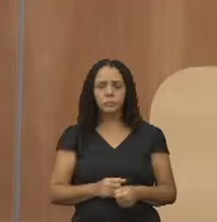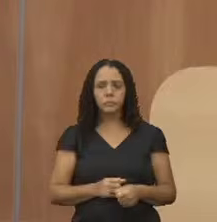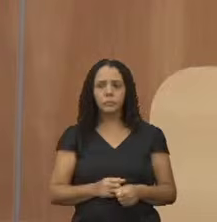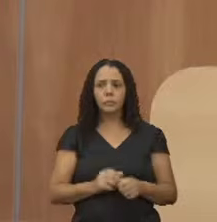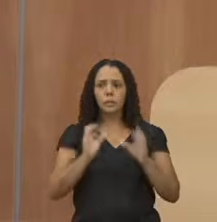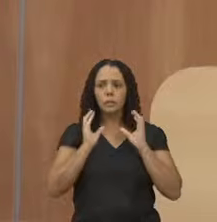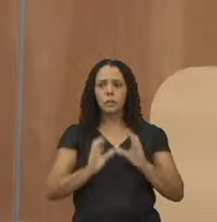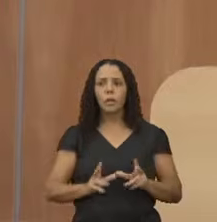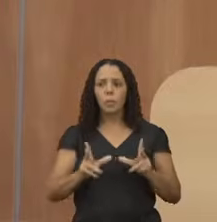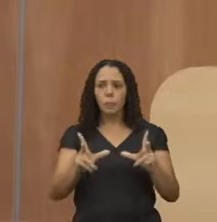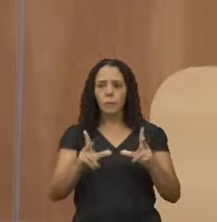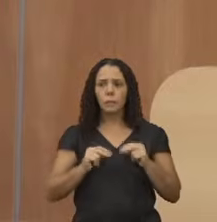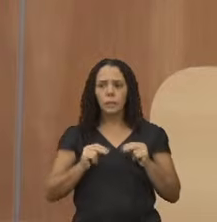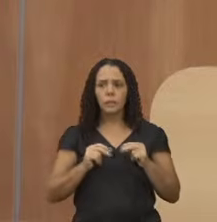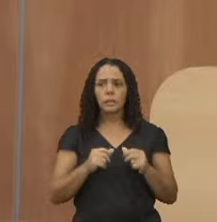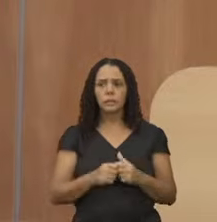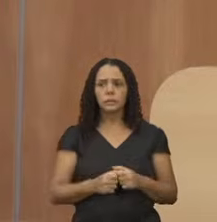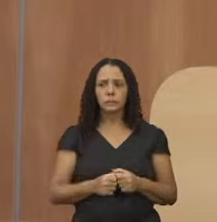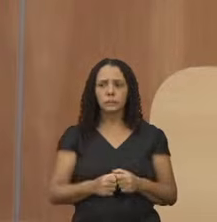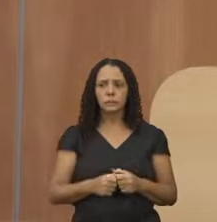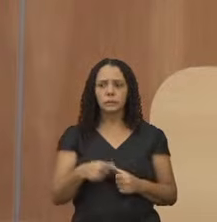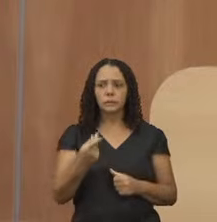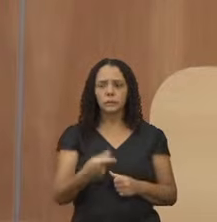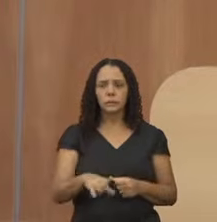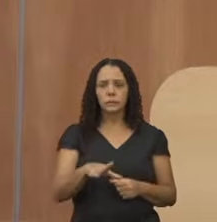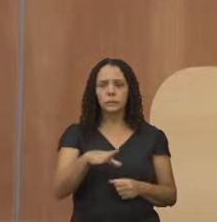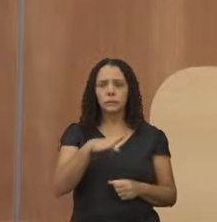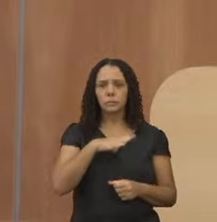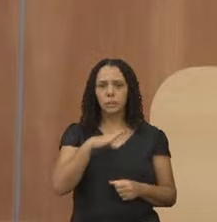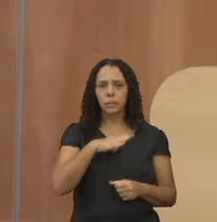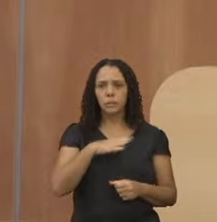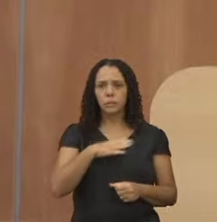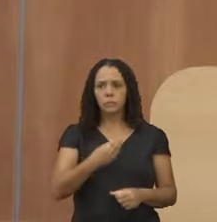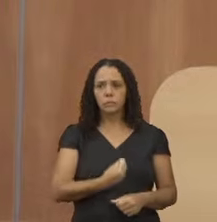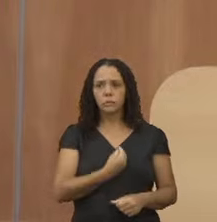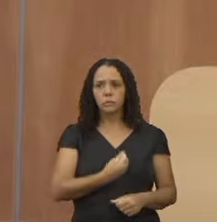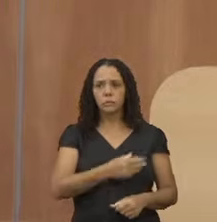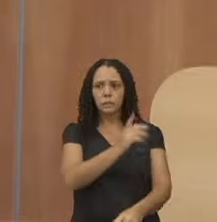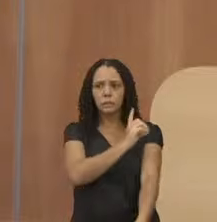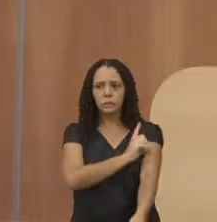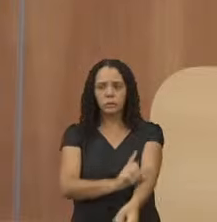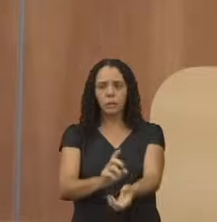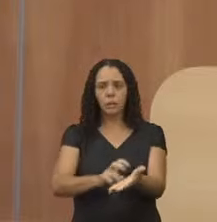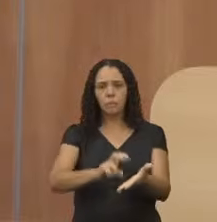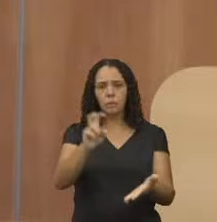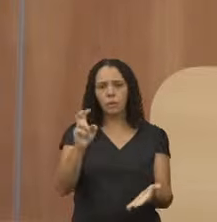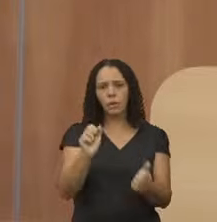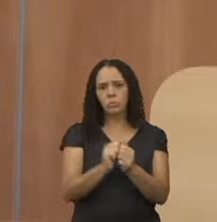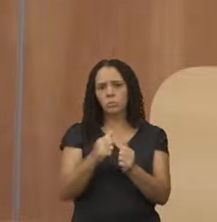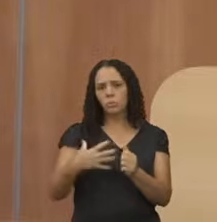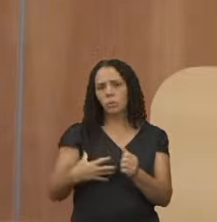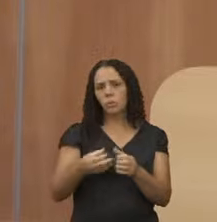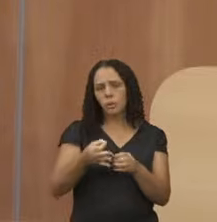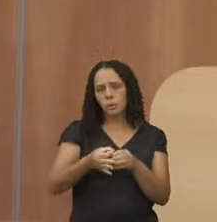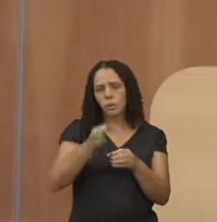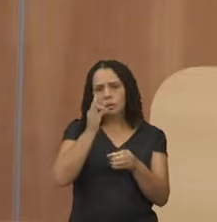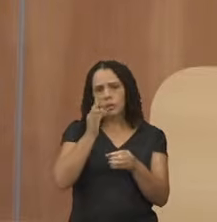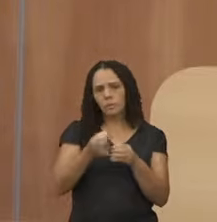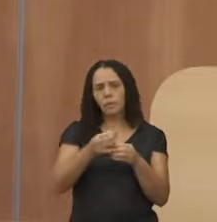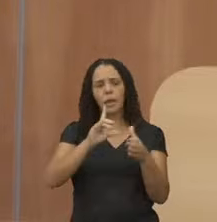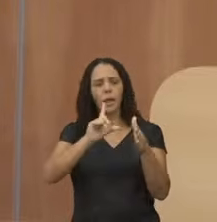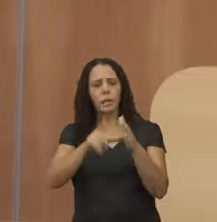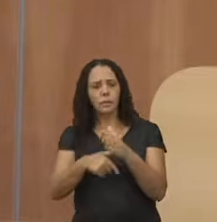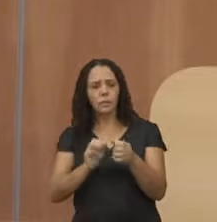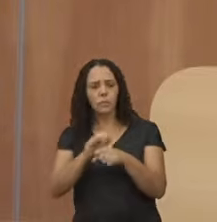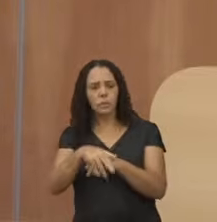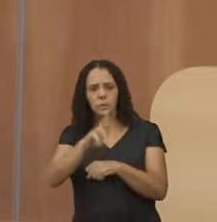ter nesse país, né, a vida digna, para levantar de manhã, ter o café para tomar com seus filhos, né, ter o almoço, o jantar e